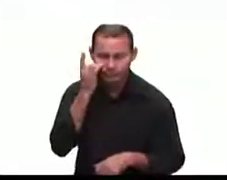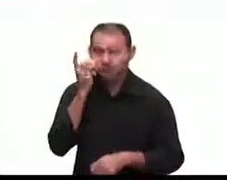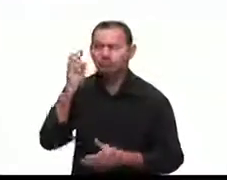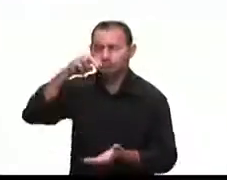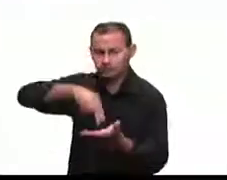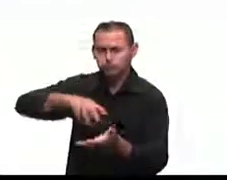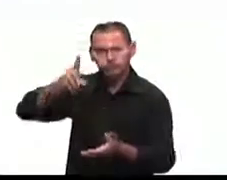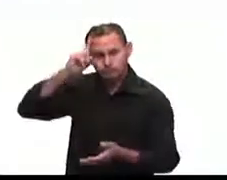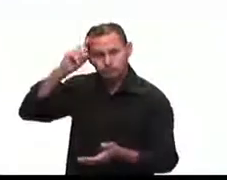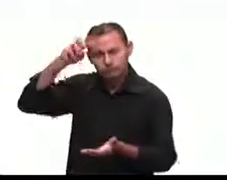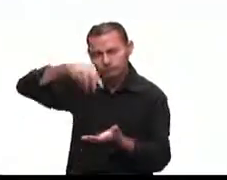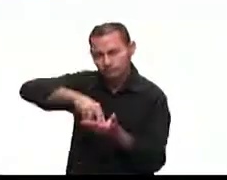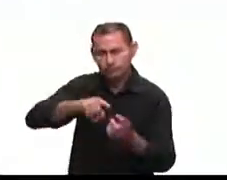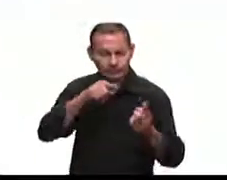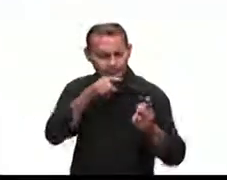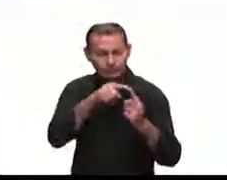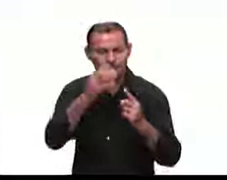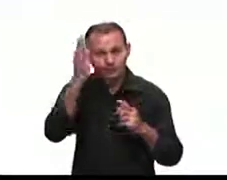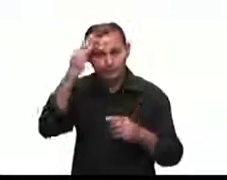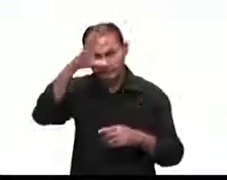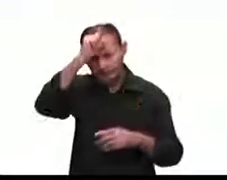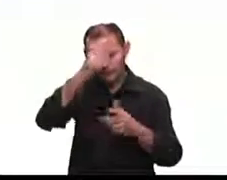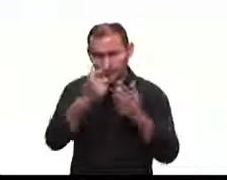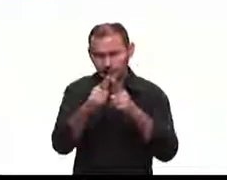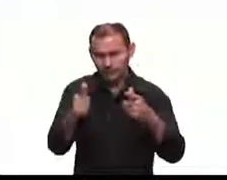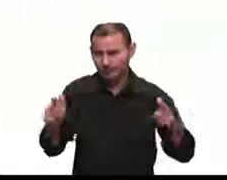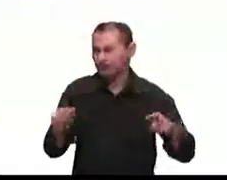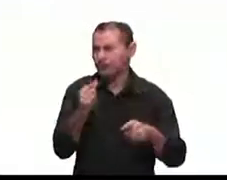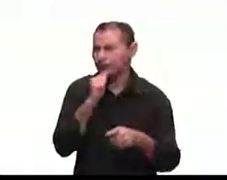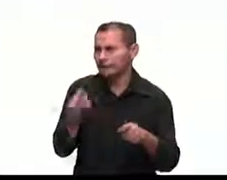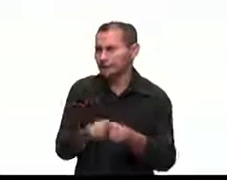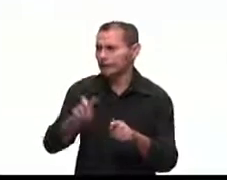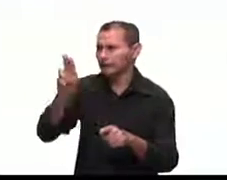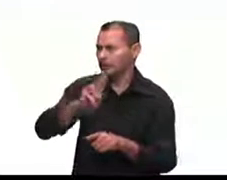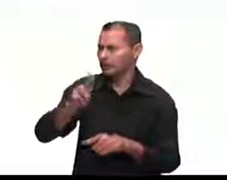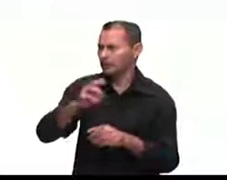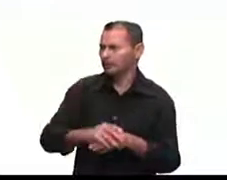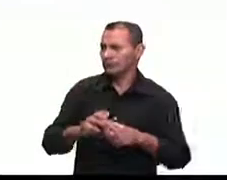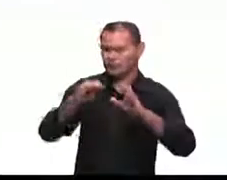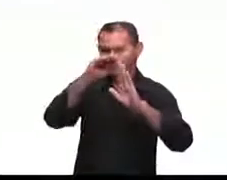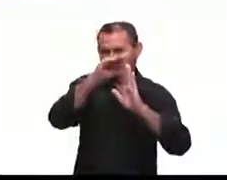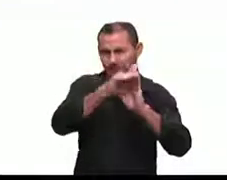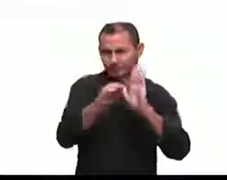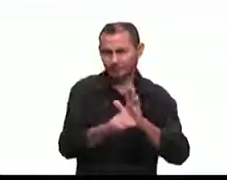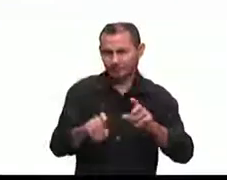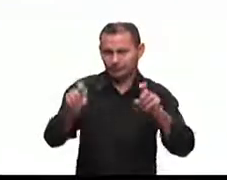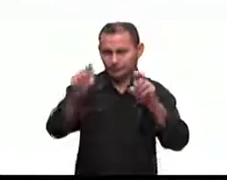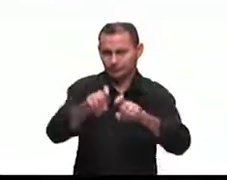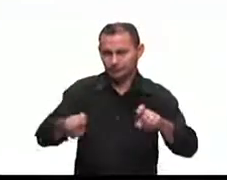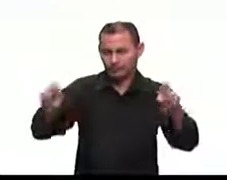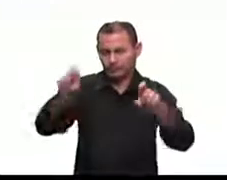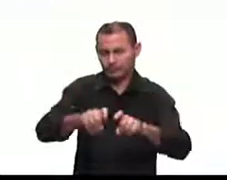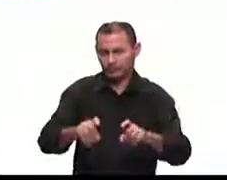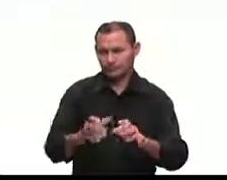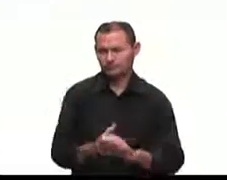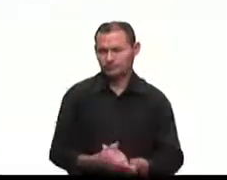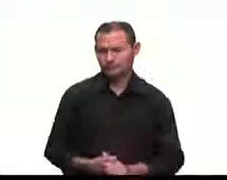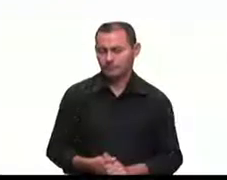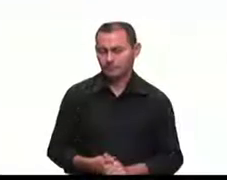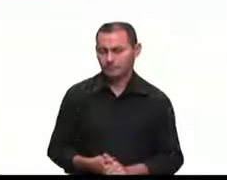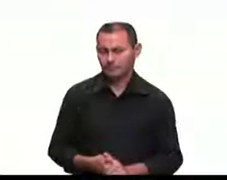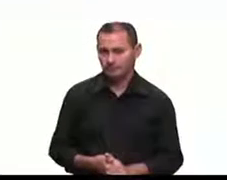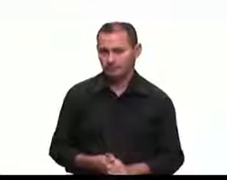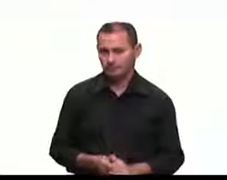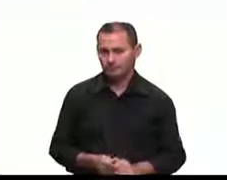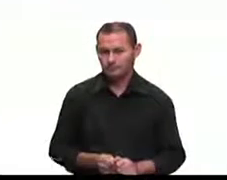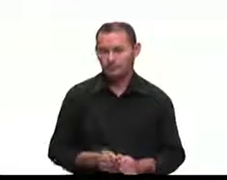presencial com ênfase em gramática e ainda o uso de programas específicos de computador,